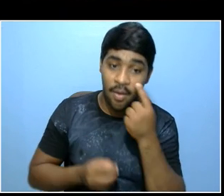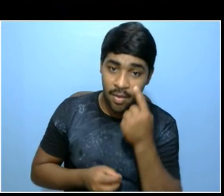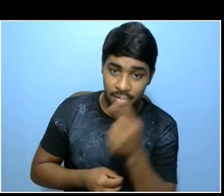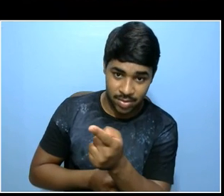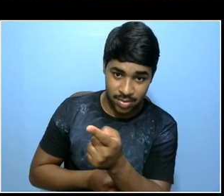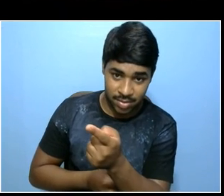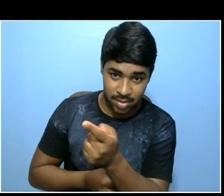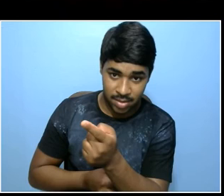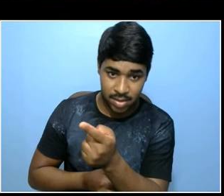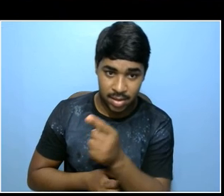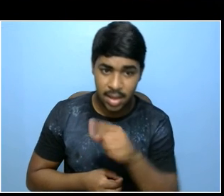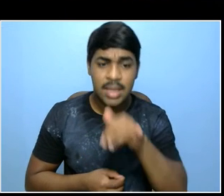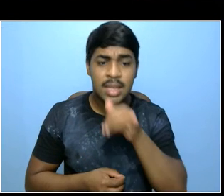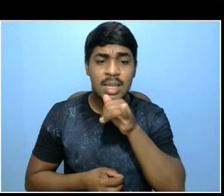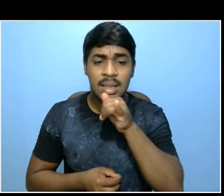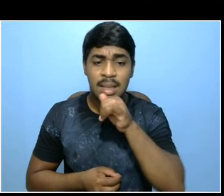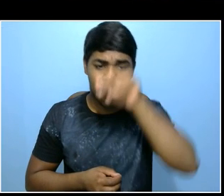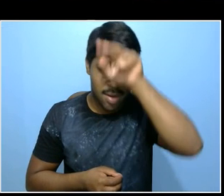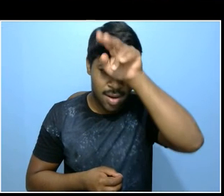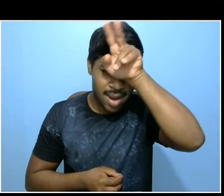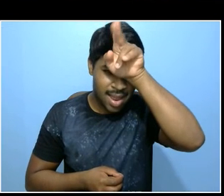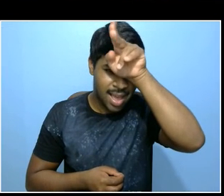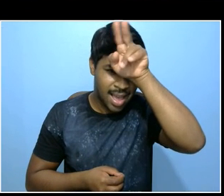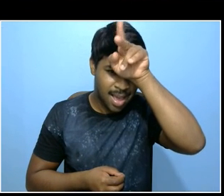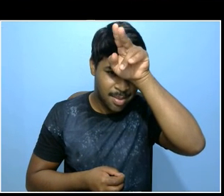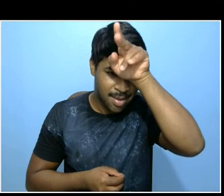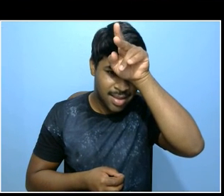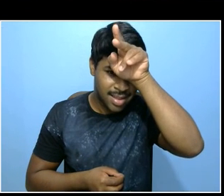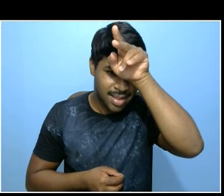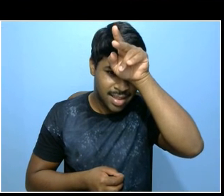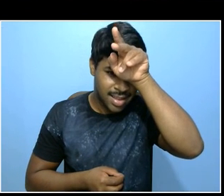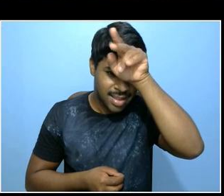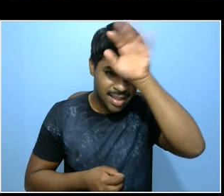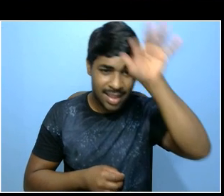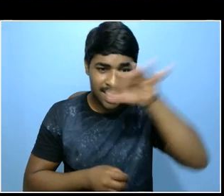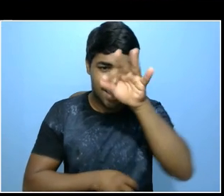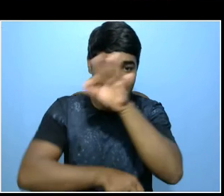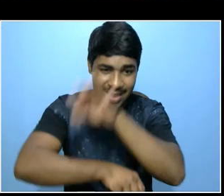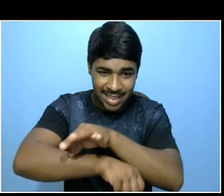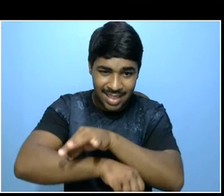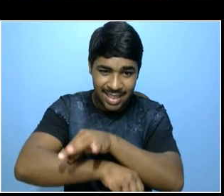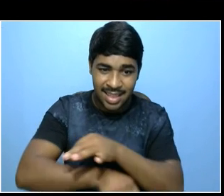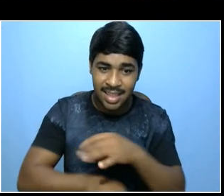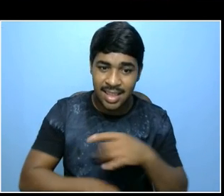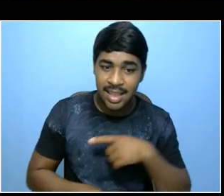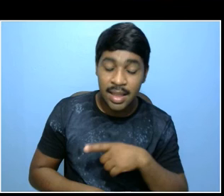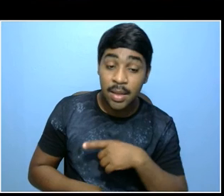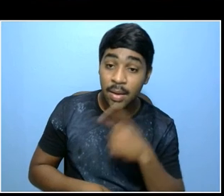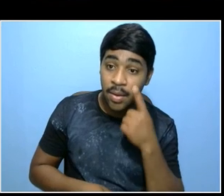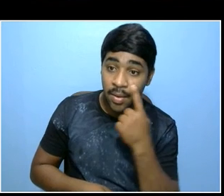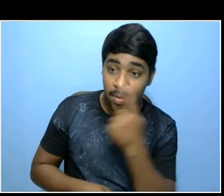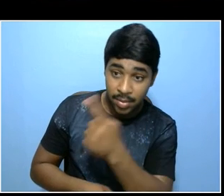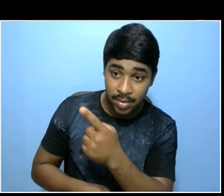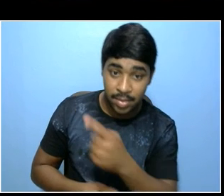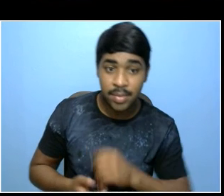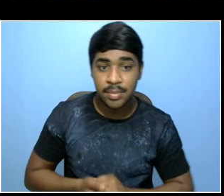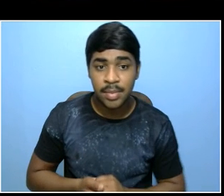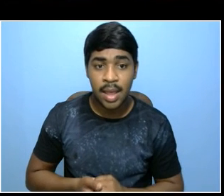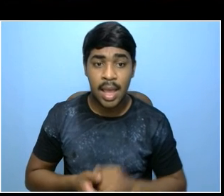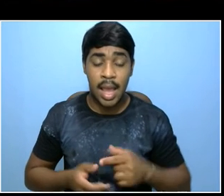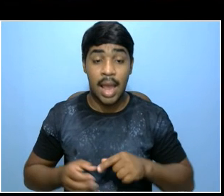partenogênese? Então, a abelha, ela vai desenvolver seu óvulo. Aí, se esse óvulo não for